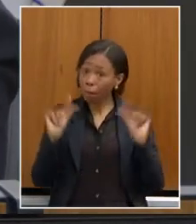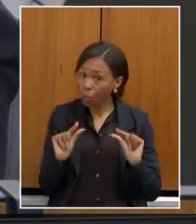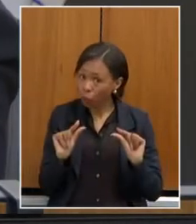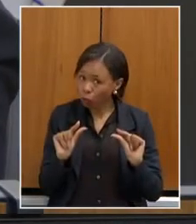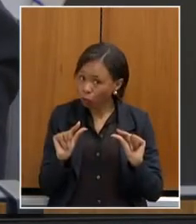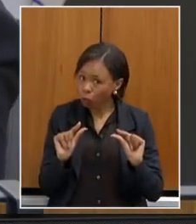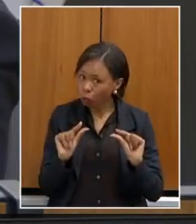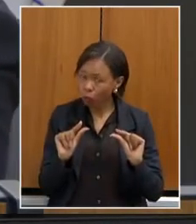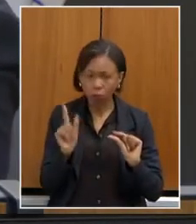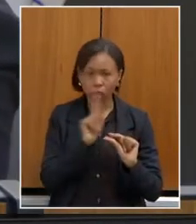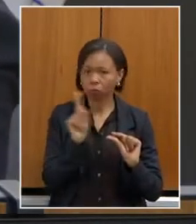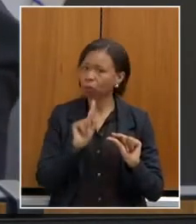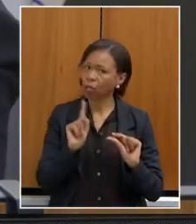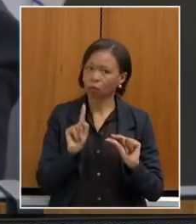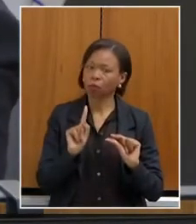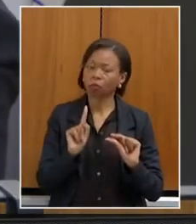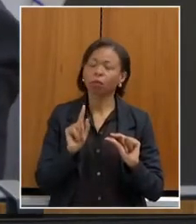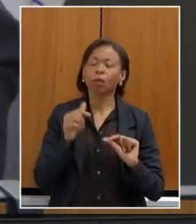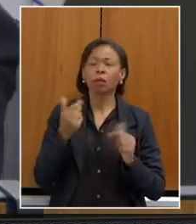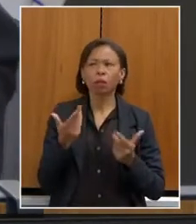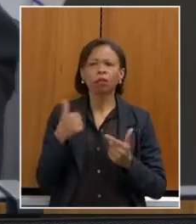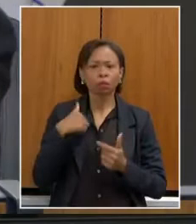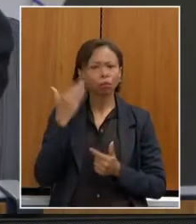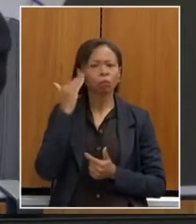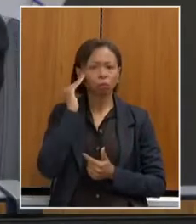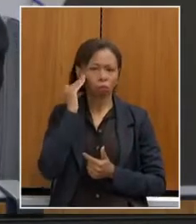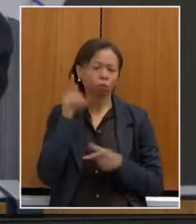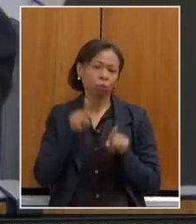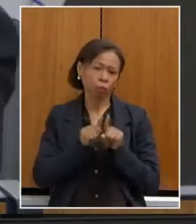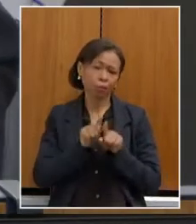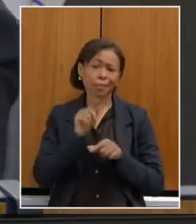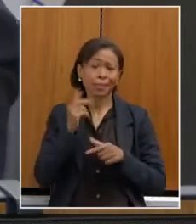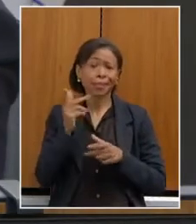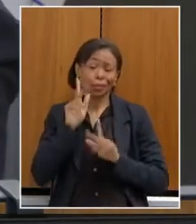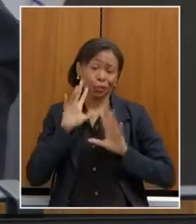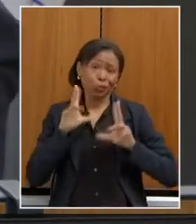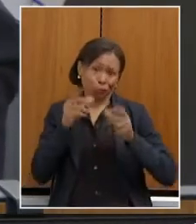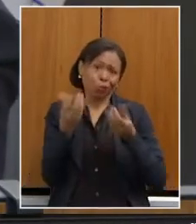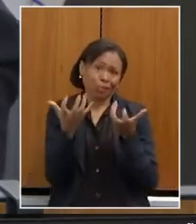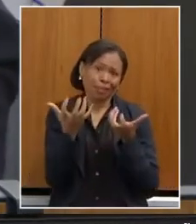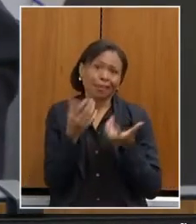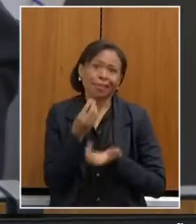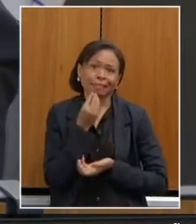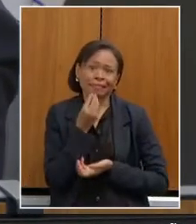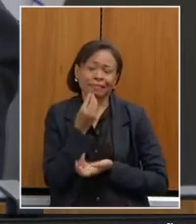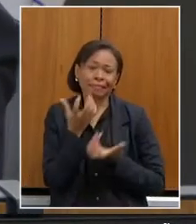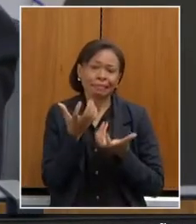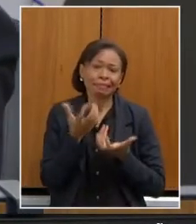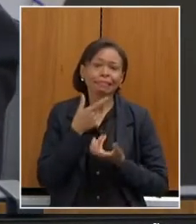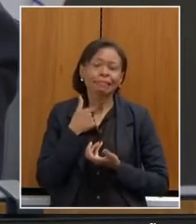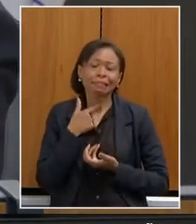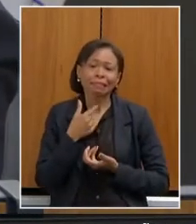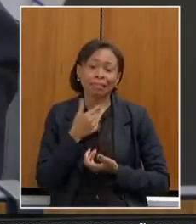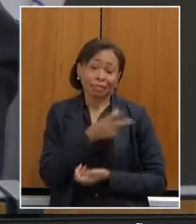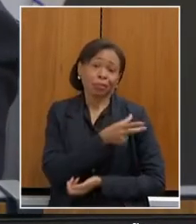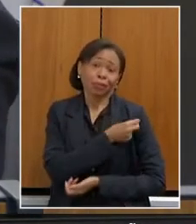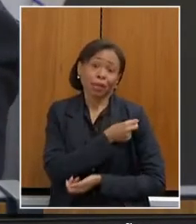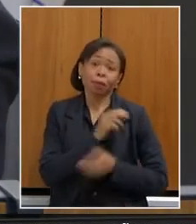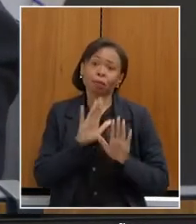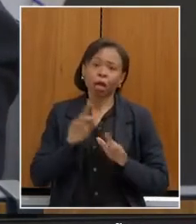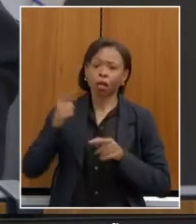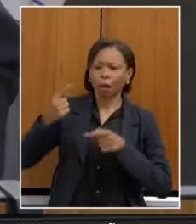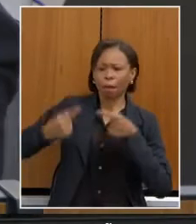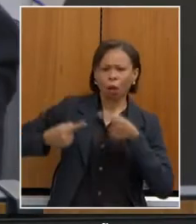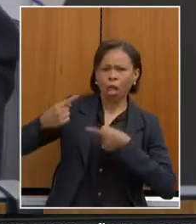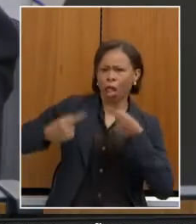nenhuma capital. Isso é, eu entendo também a ansiedade de todos querendo vacinar. O importante é que não há nenhum uso político